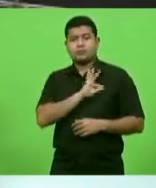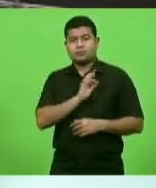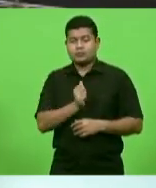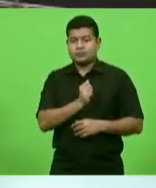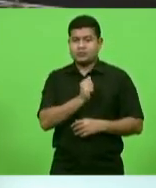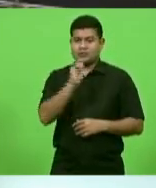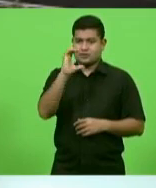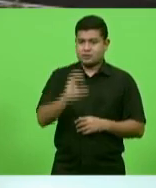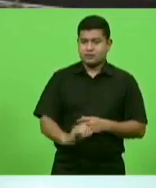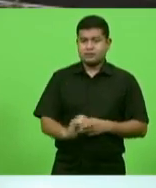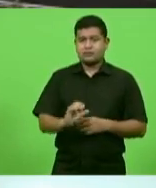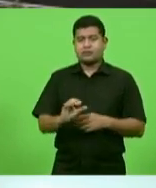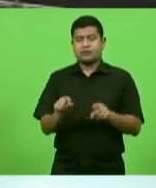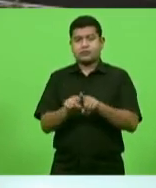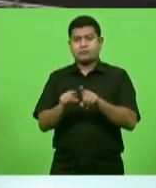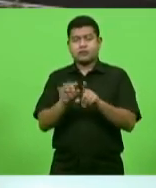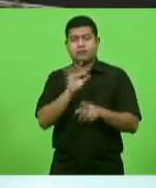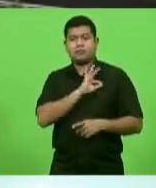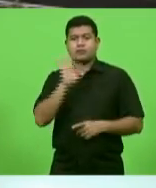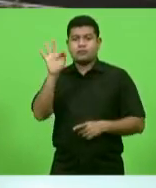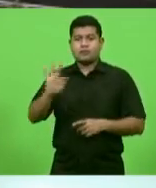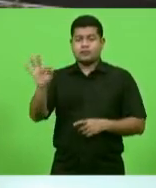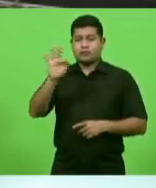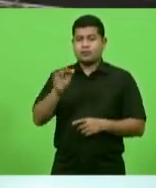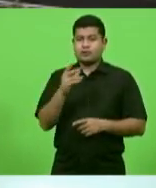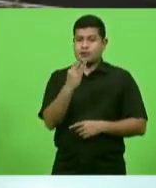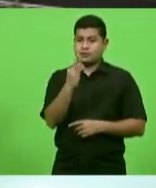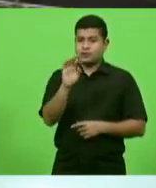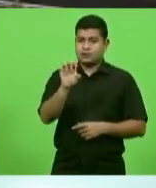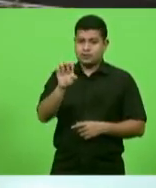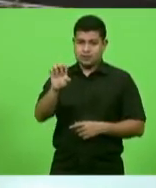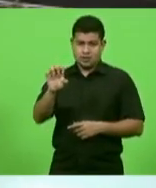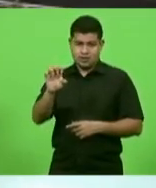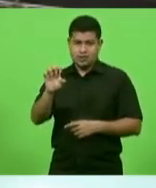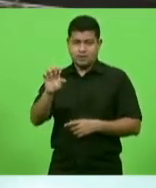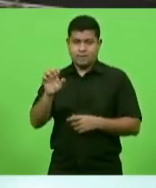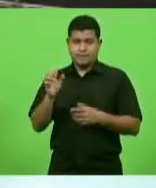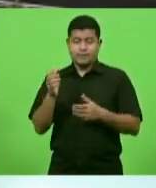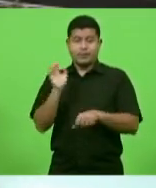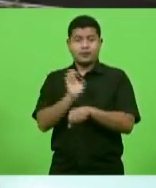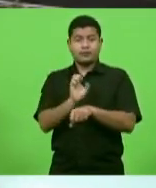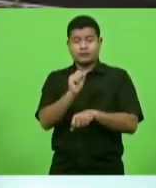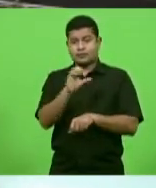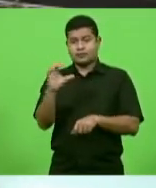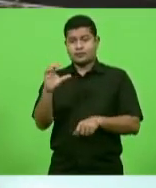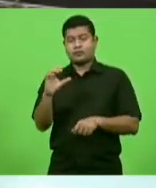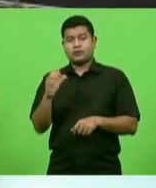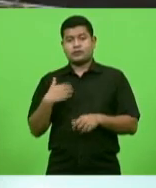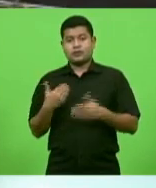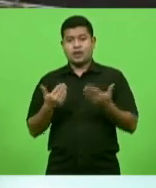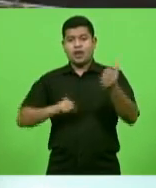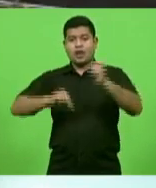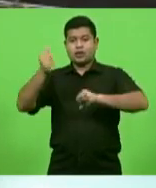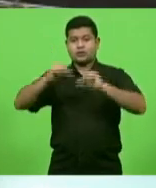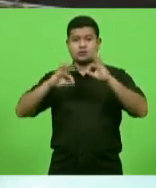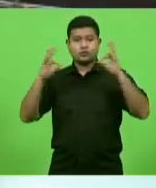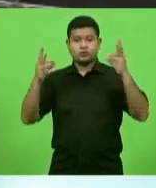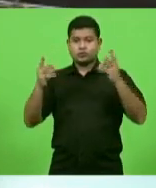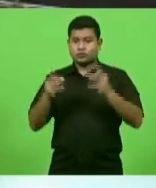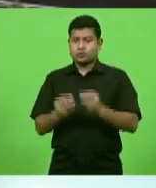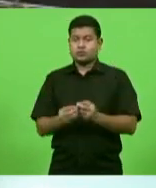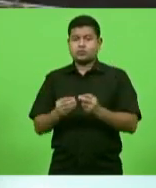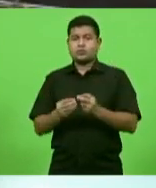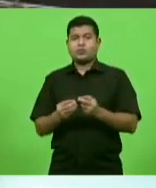Polícia Federal e Tribunal de Contas do Estado de Santa Catarina analisarão todo o material